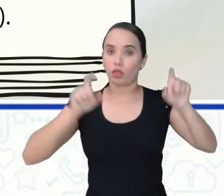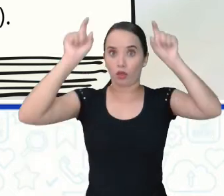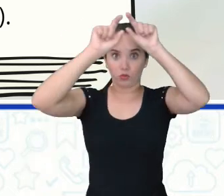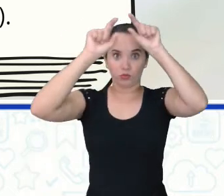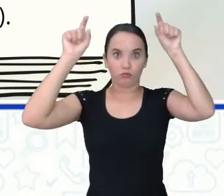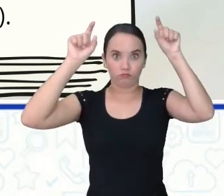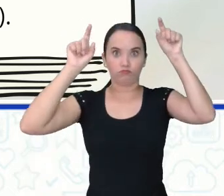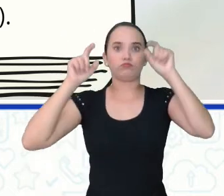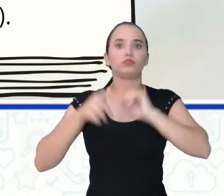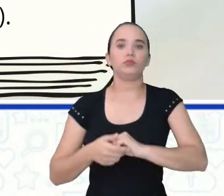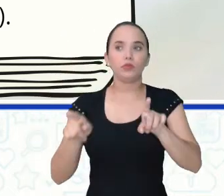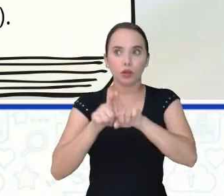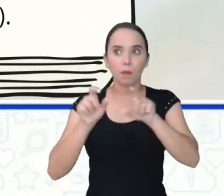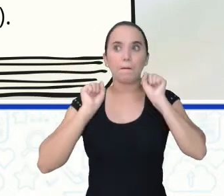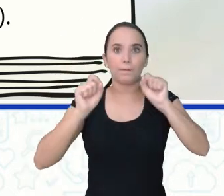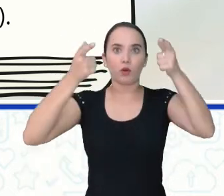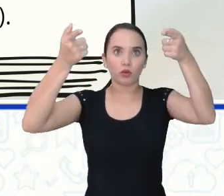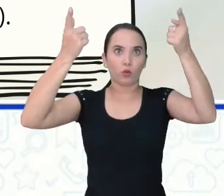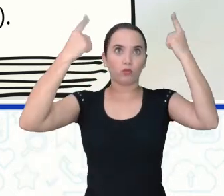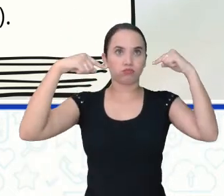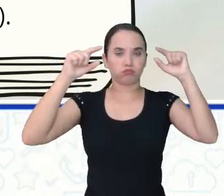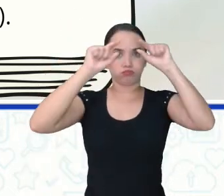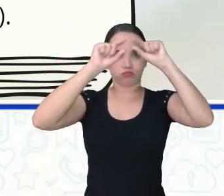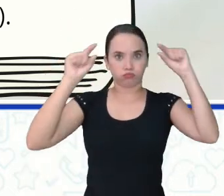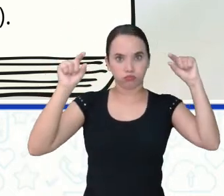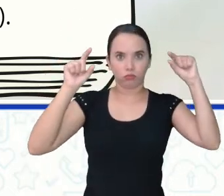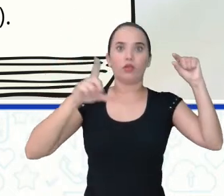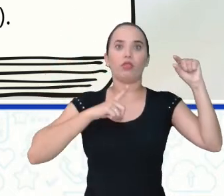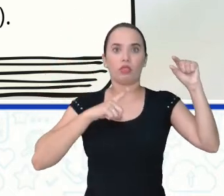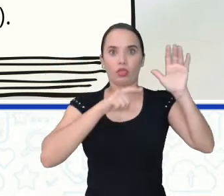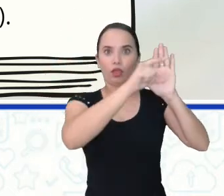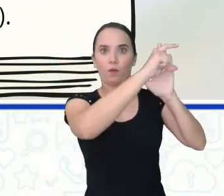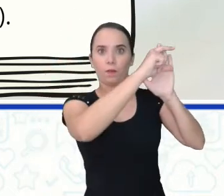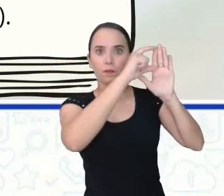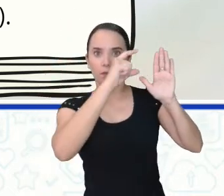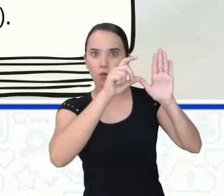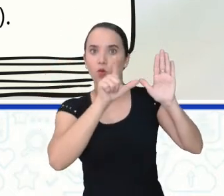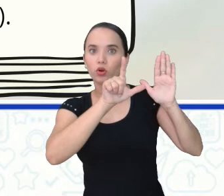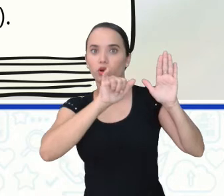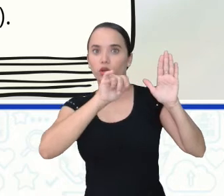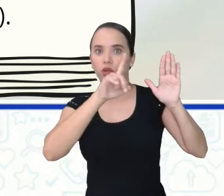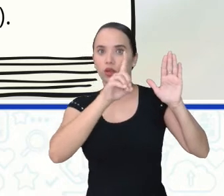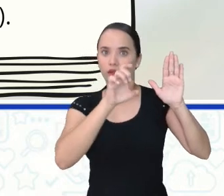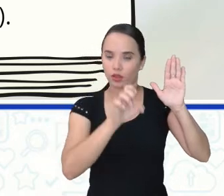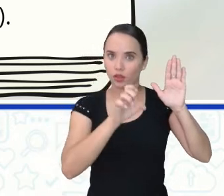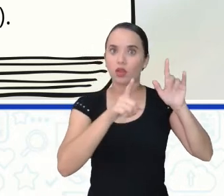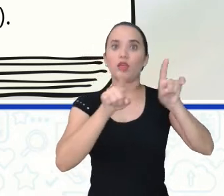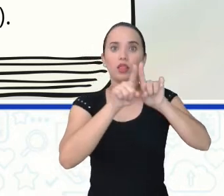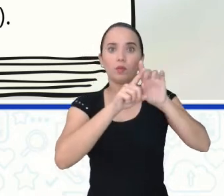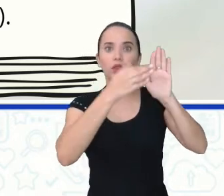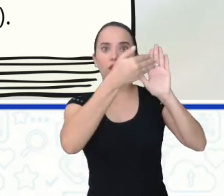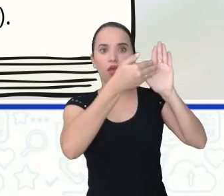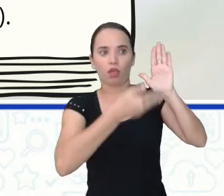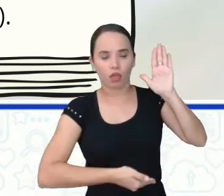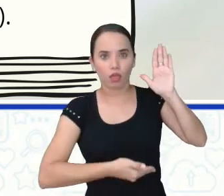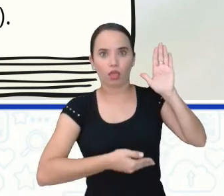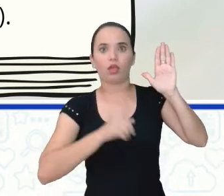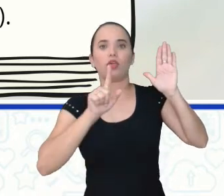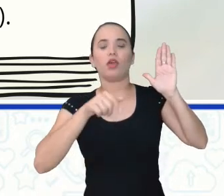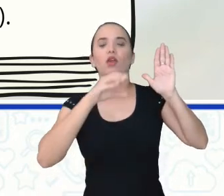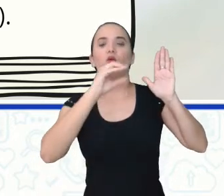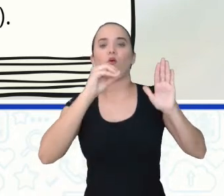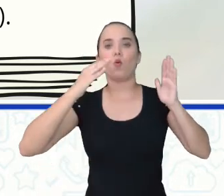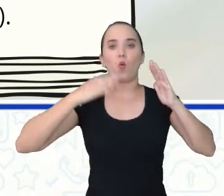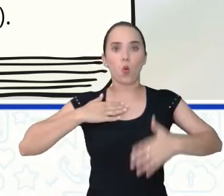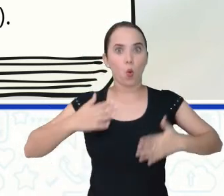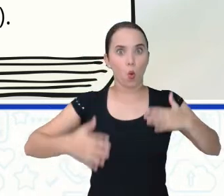um subtítulo, a gente tem um lead, que é o primeiro parágrafo, e depois a gente tem um corpo do texto, que a gente vai